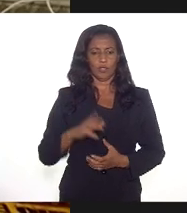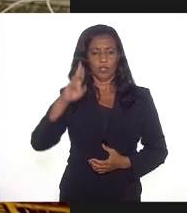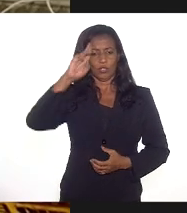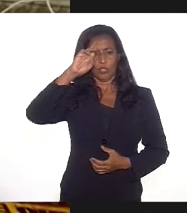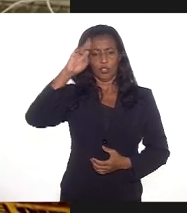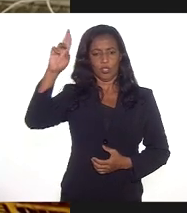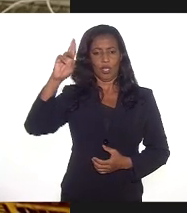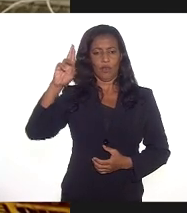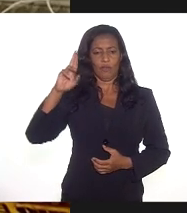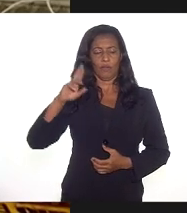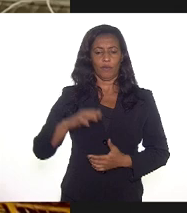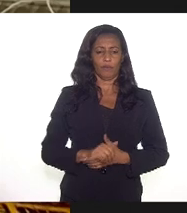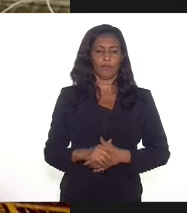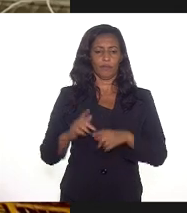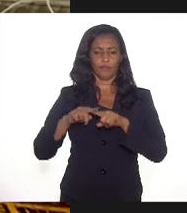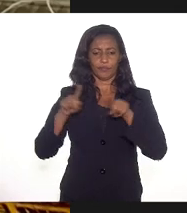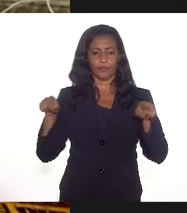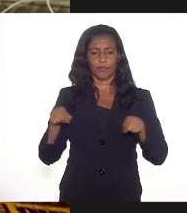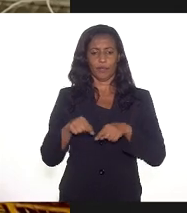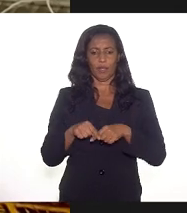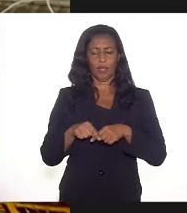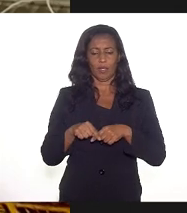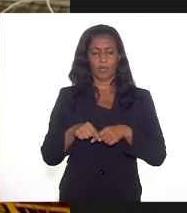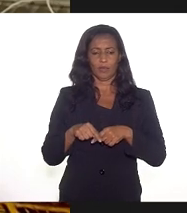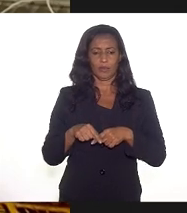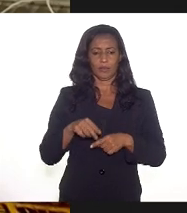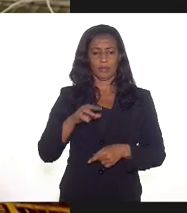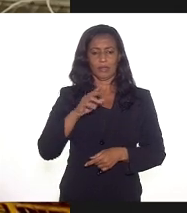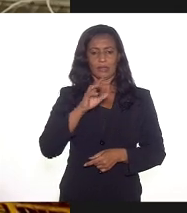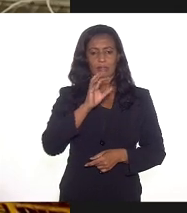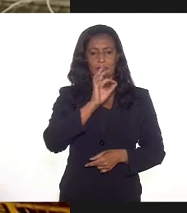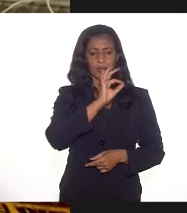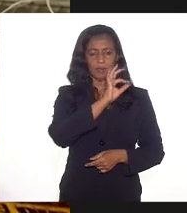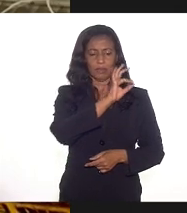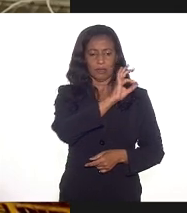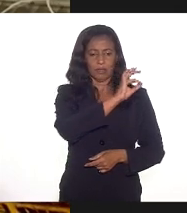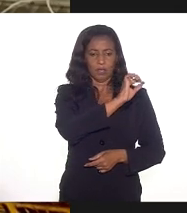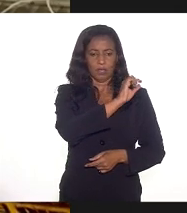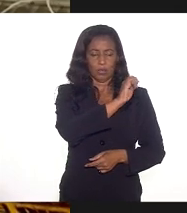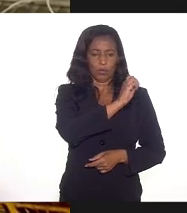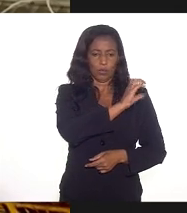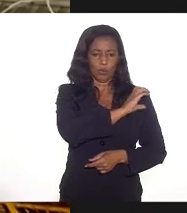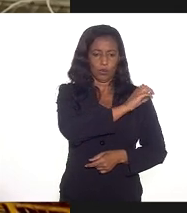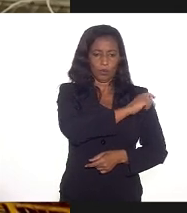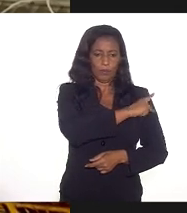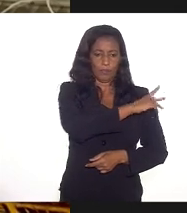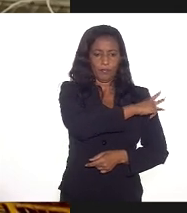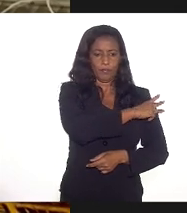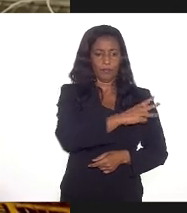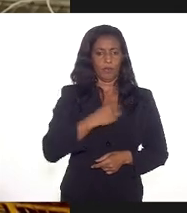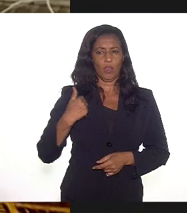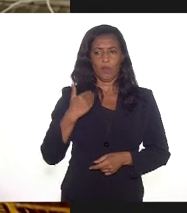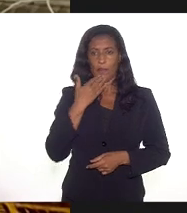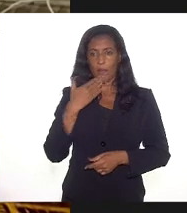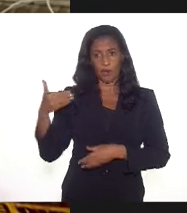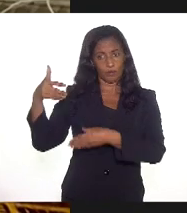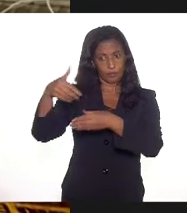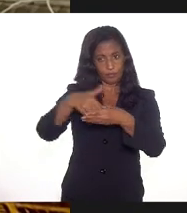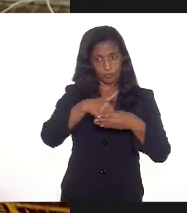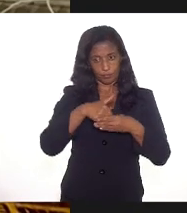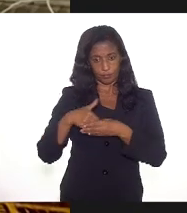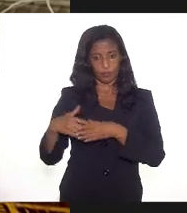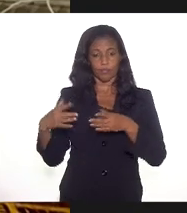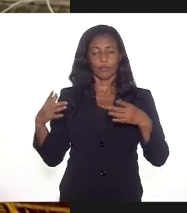chefe do gabinete do Comando Geral. Então, lendo aqui para solicitar o voto favorável, já que há